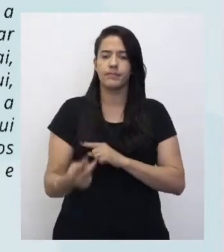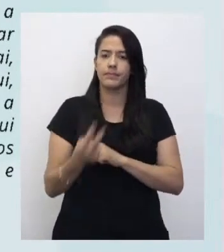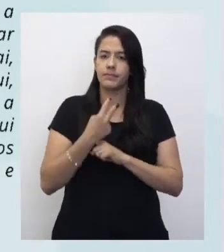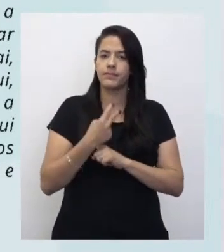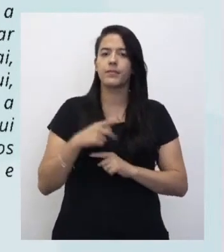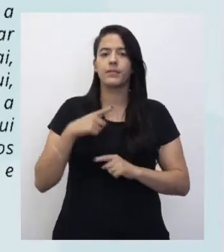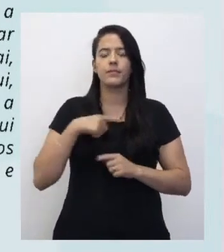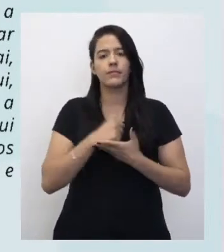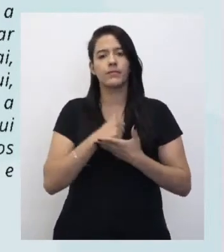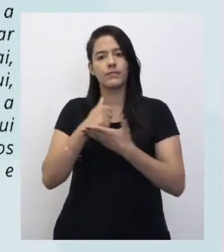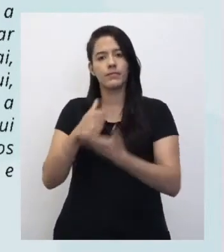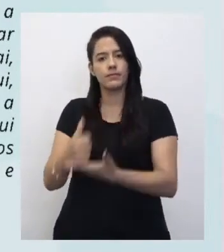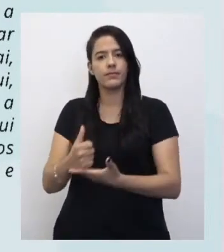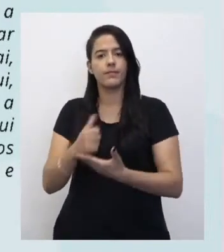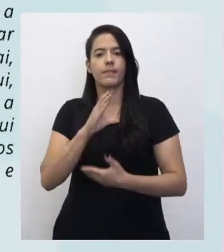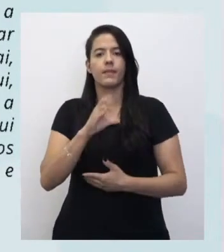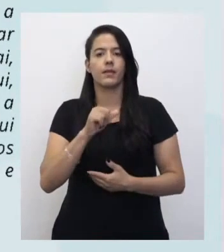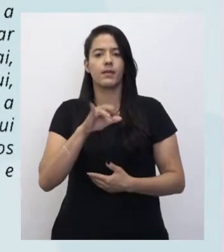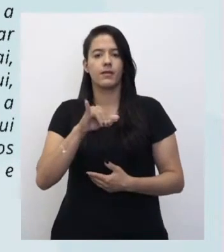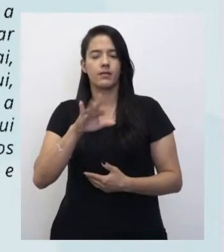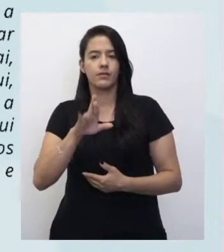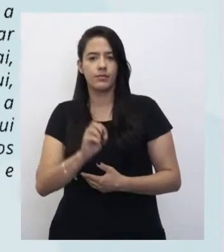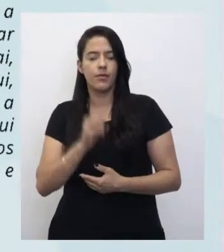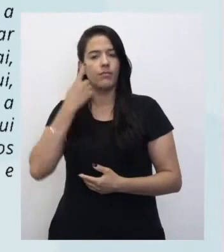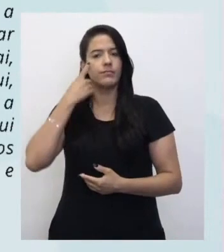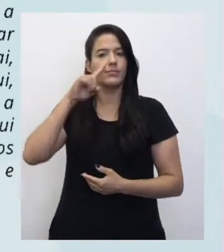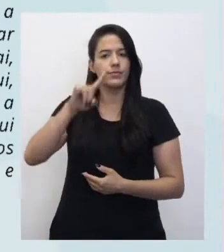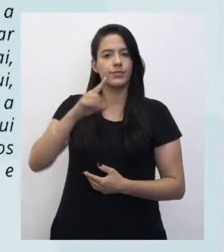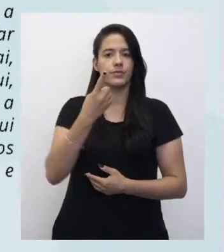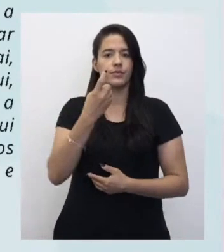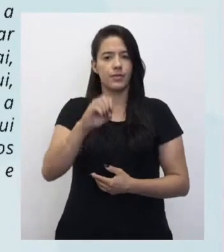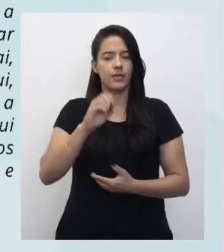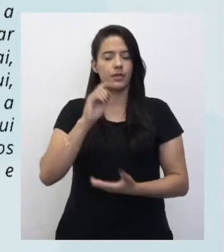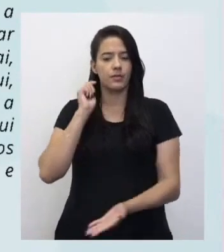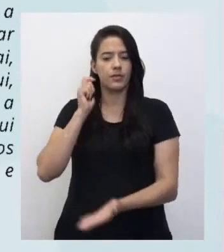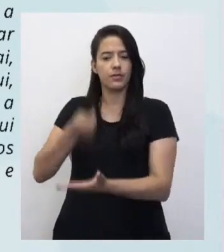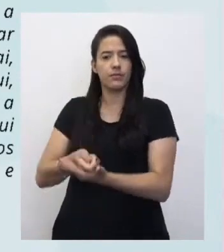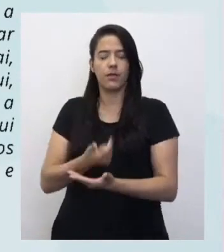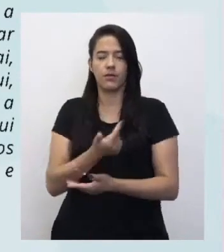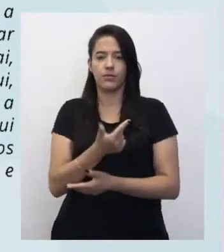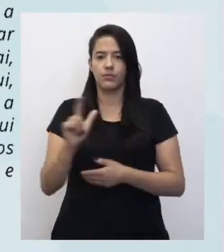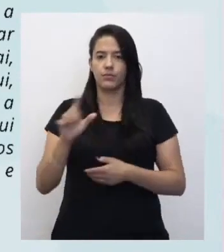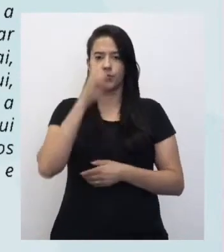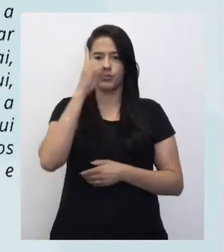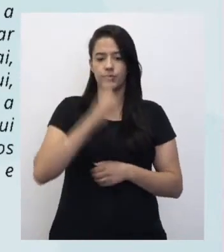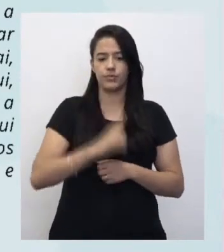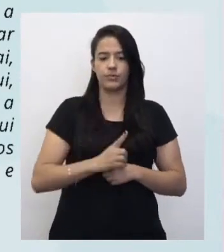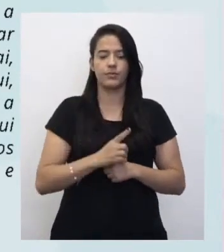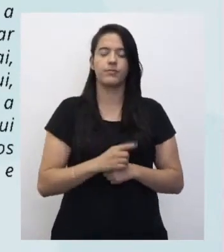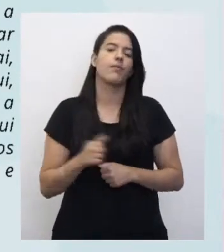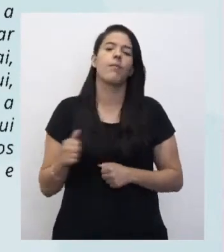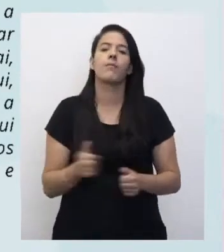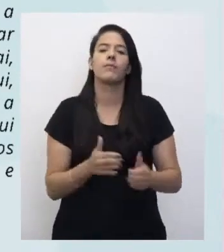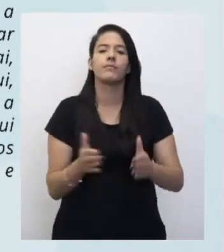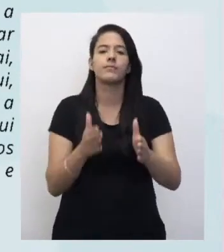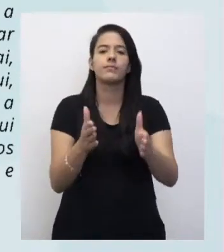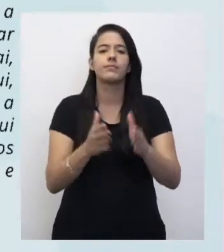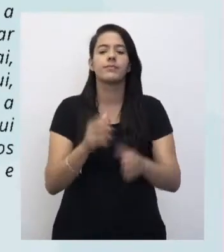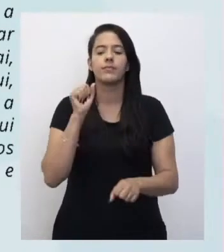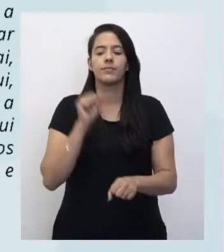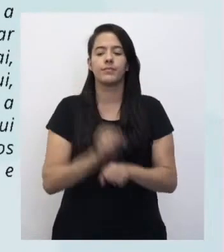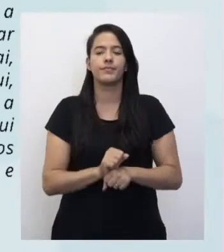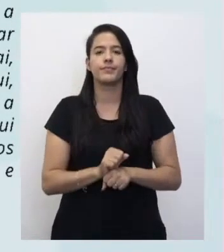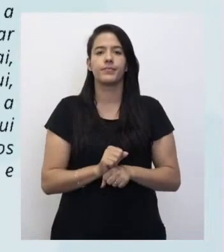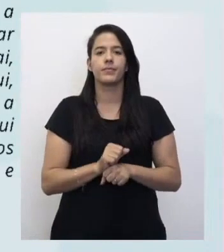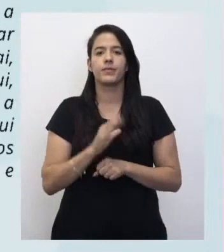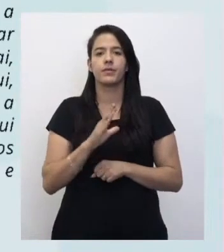a levam ao Cairo em 10 dias, e aqui se pagam outro direito. E nesse caminho para o Cairo,